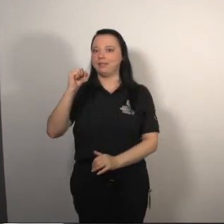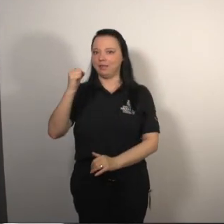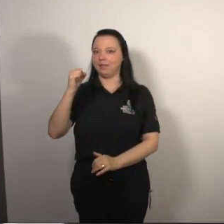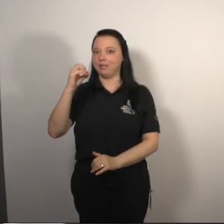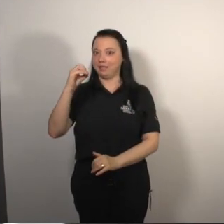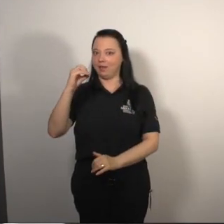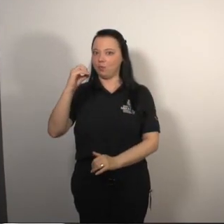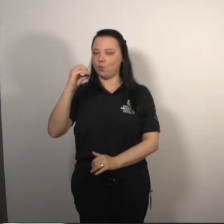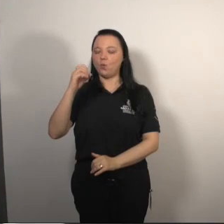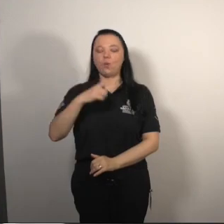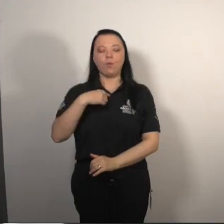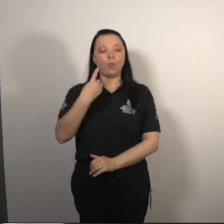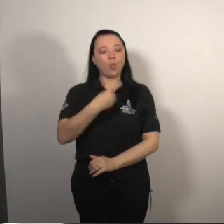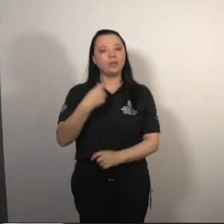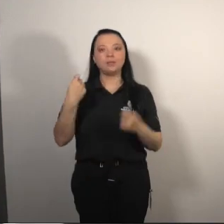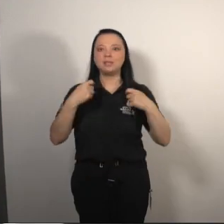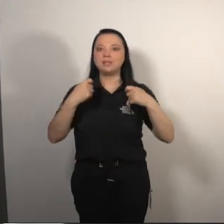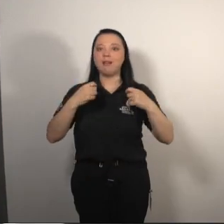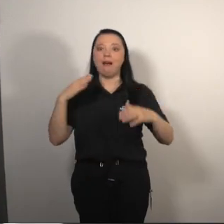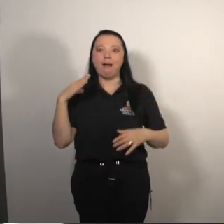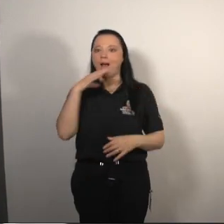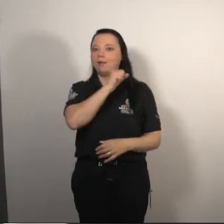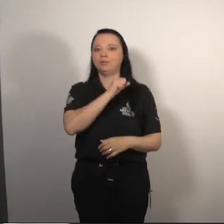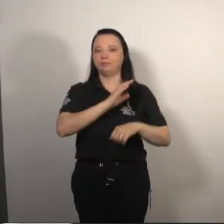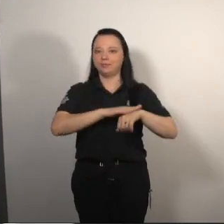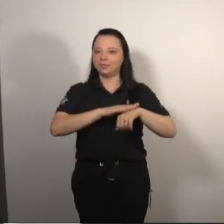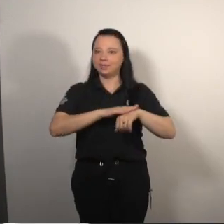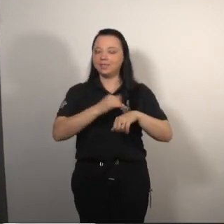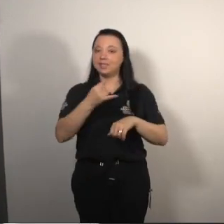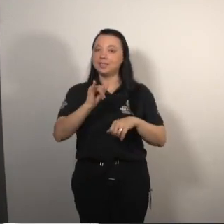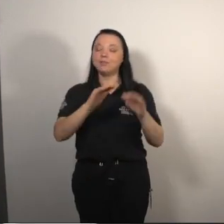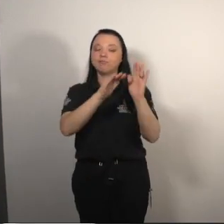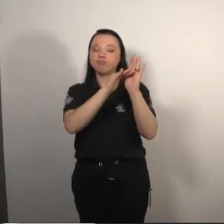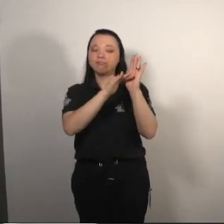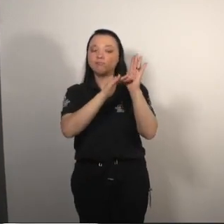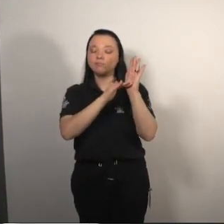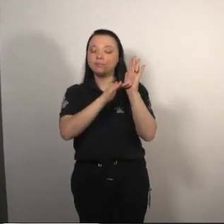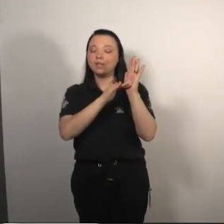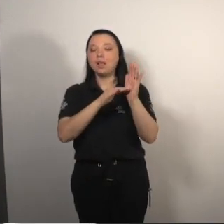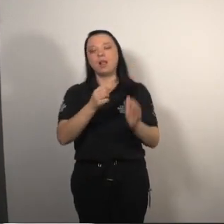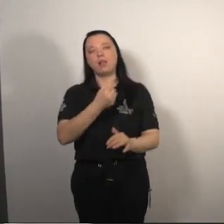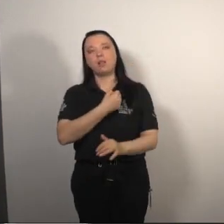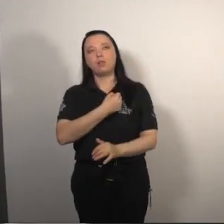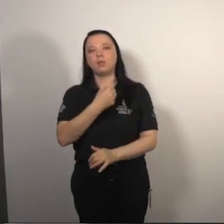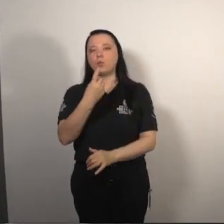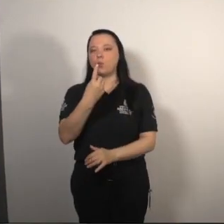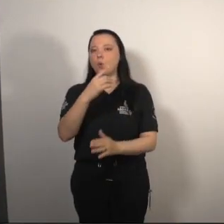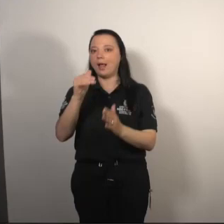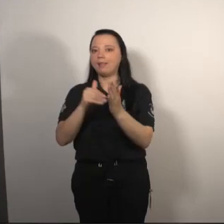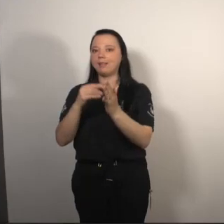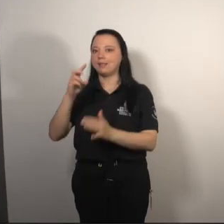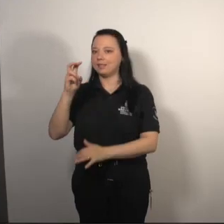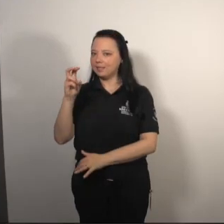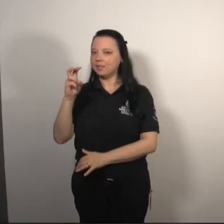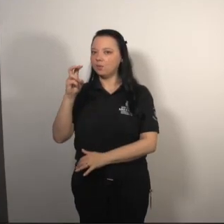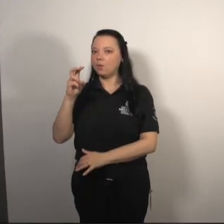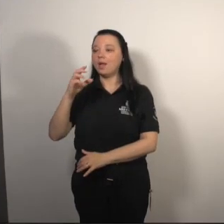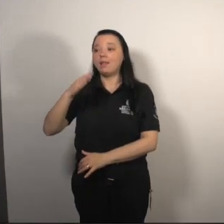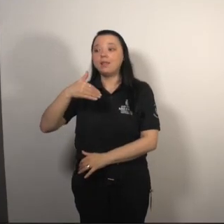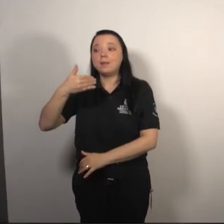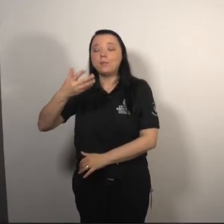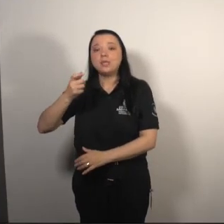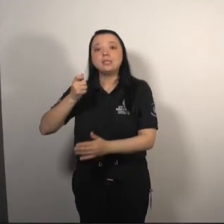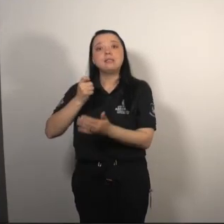atuação imediata. Se nos itens, possui nota de 1 até 5, daí se decide o que vai